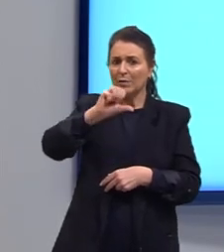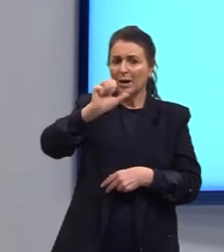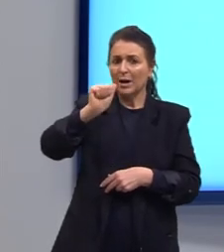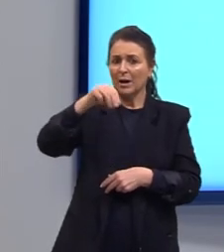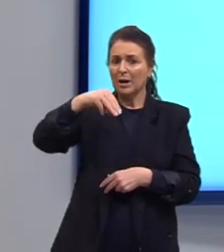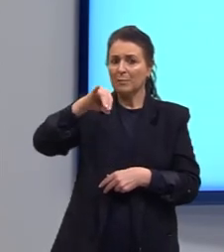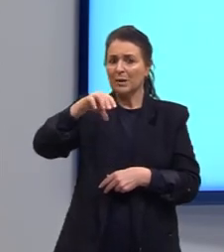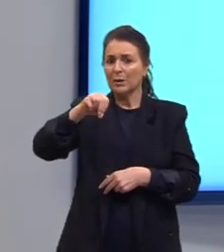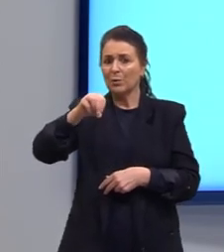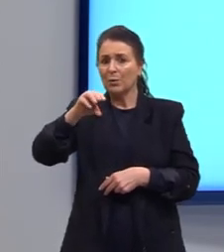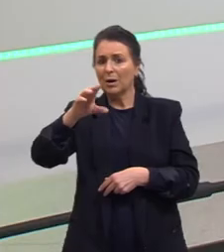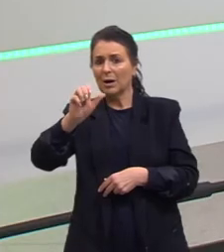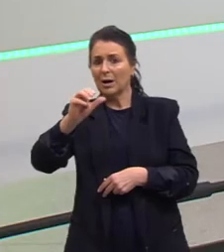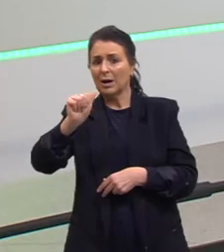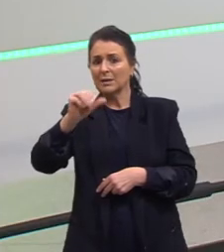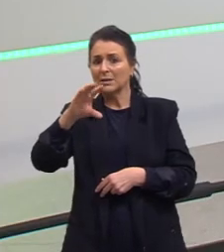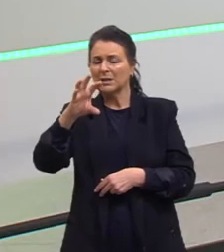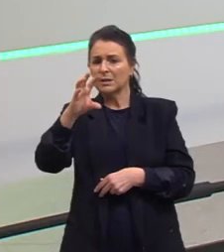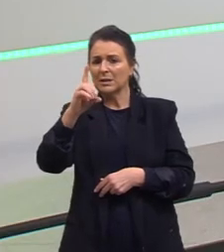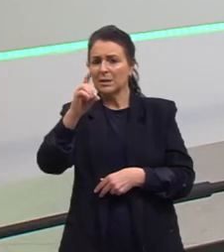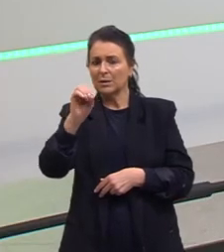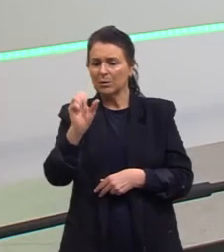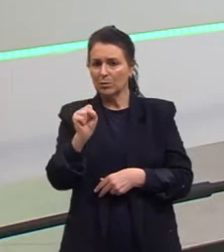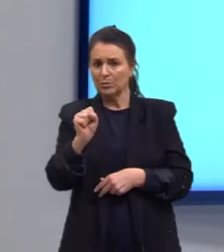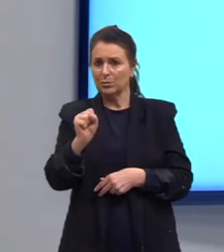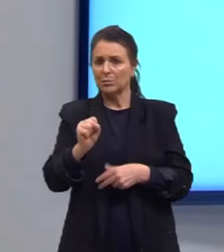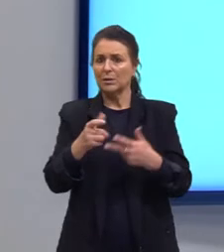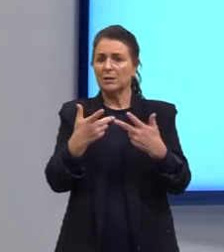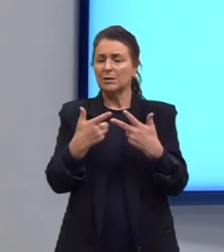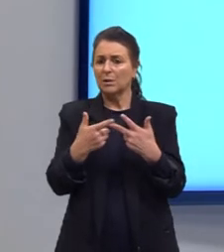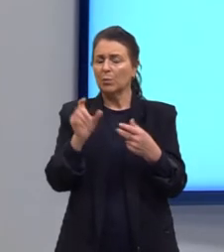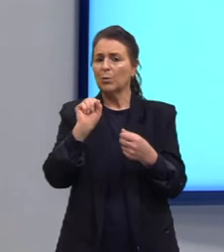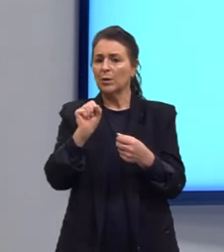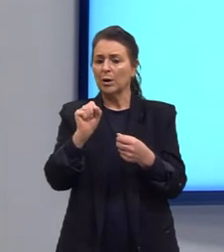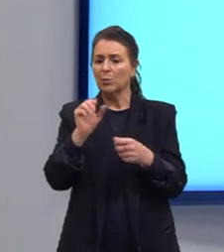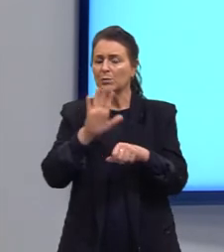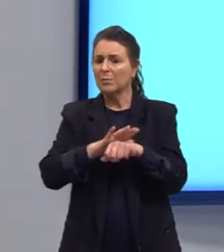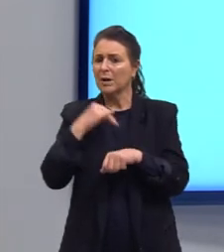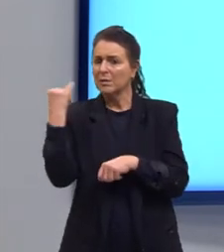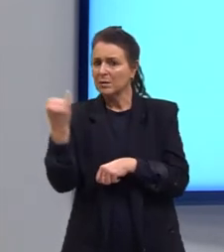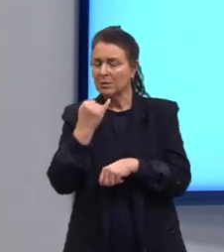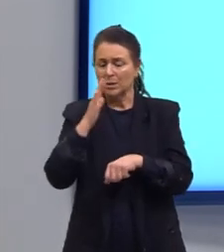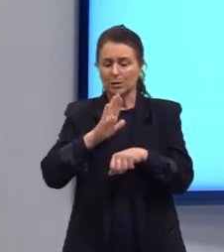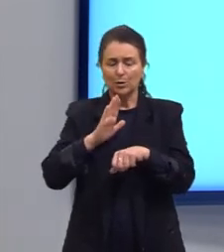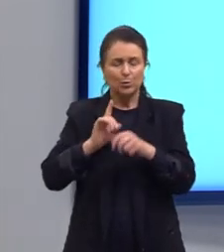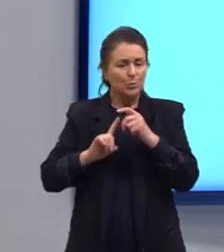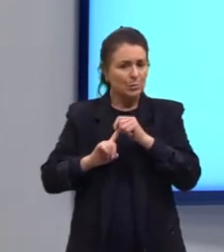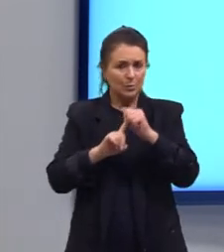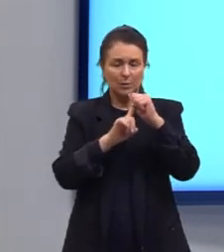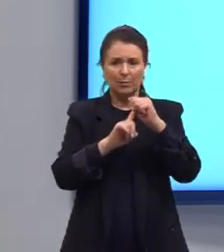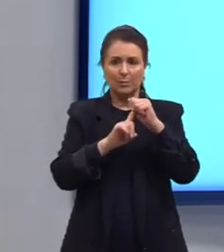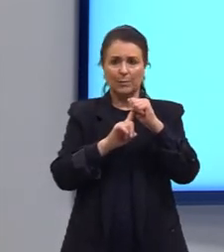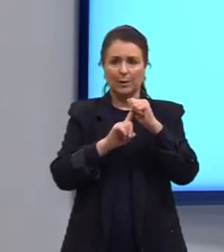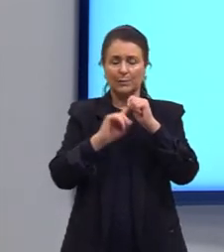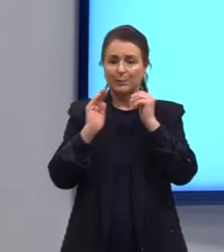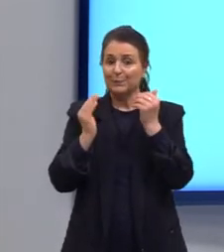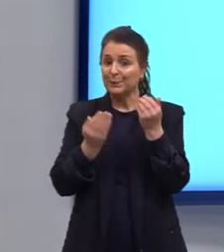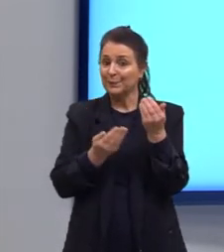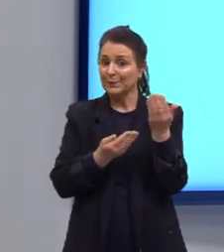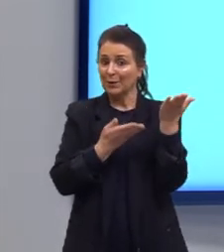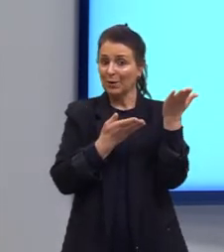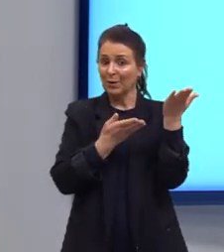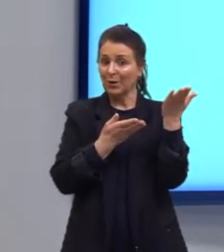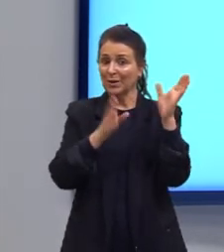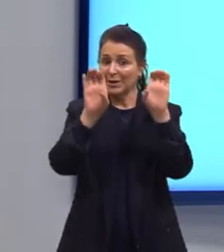não conseguimos sintetizar conhecidos como os aminoácidos essenciais aqui traz uma estrutura de um aminoácido